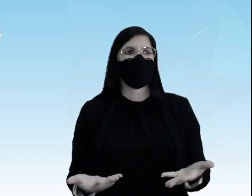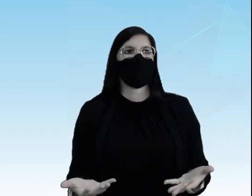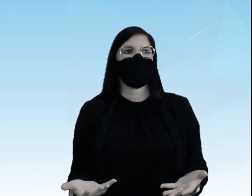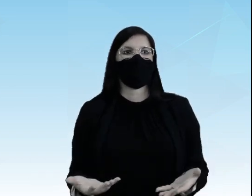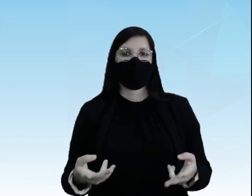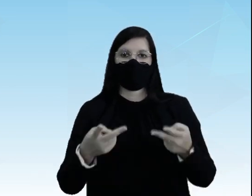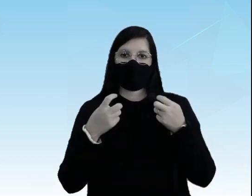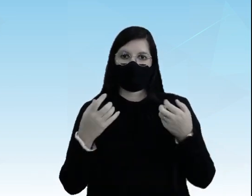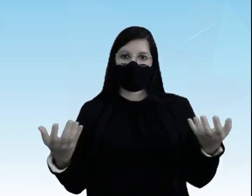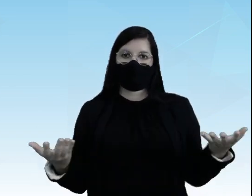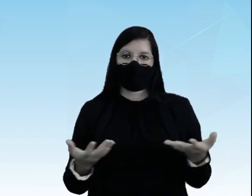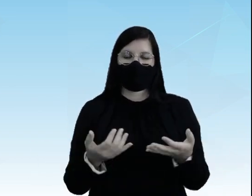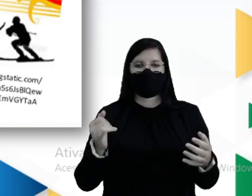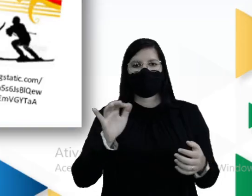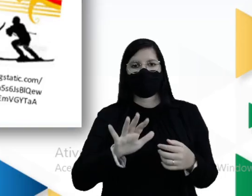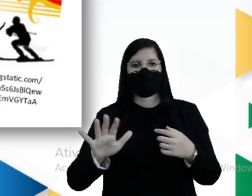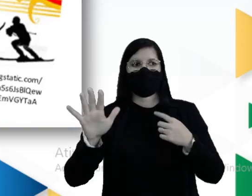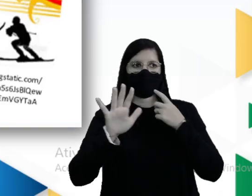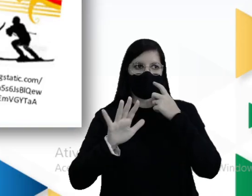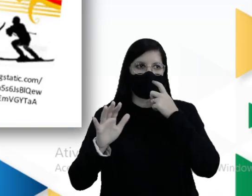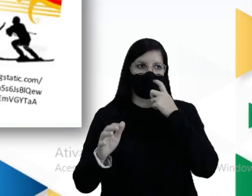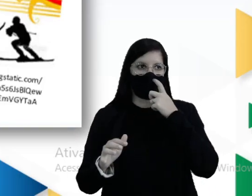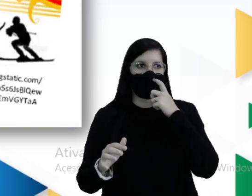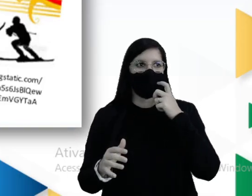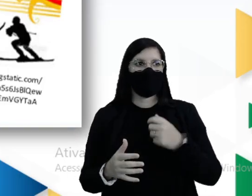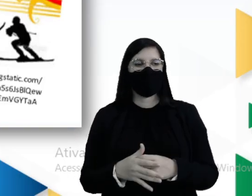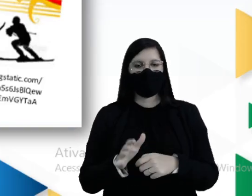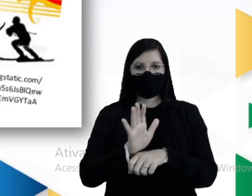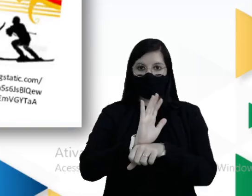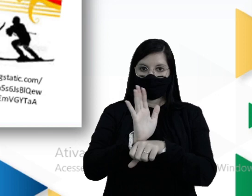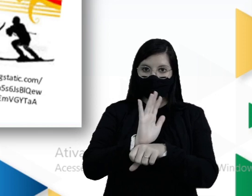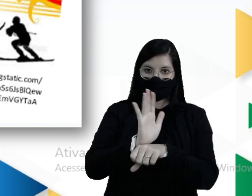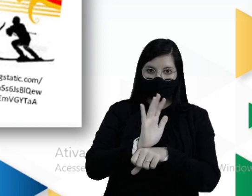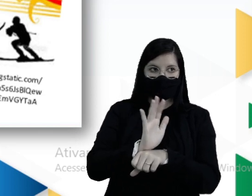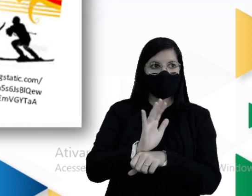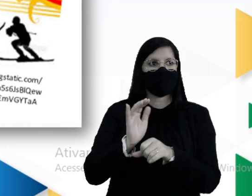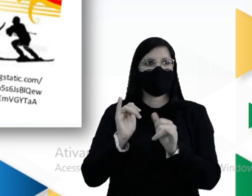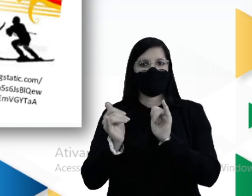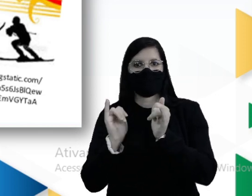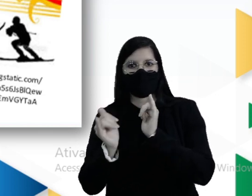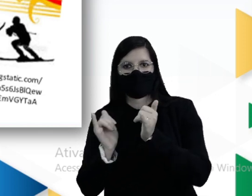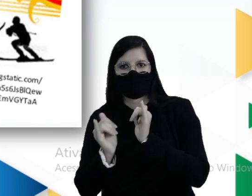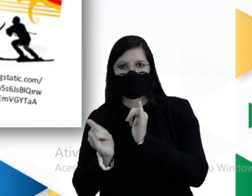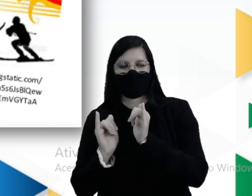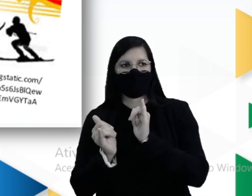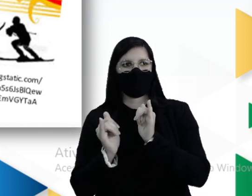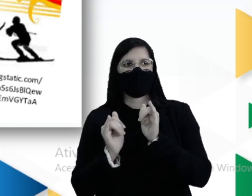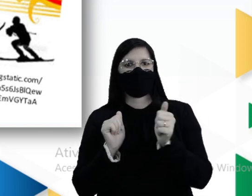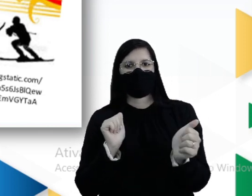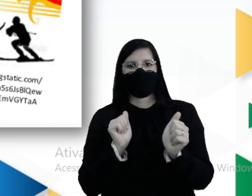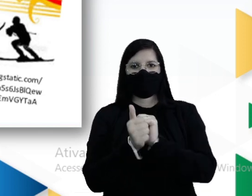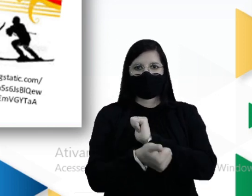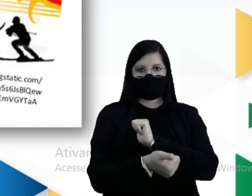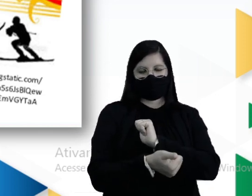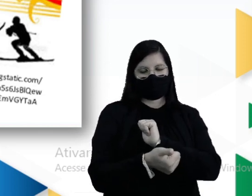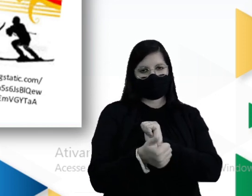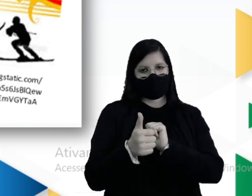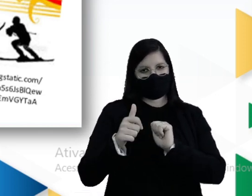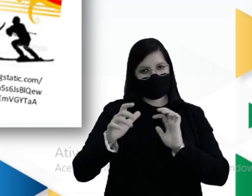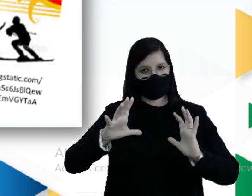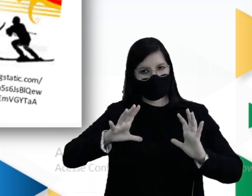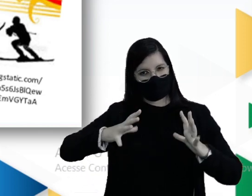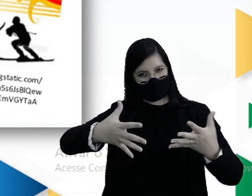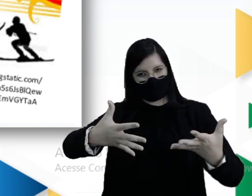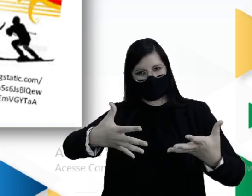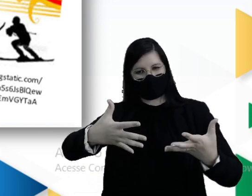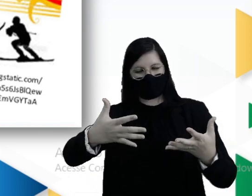Olhem só uma questão importante. Veja, o cinema, a internet e os esportes radicais. Cada um